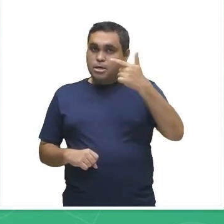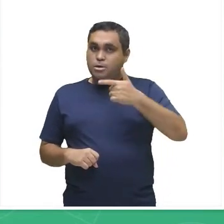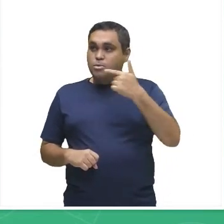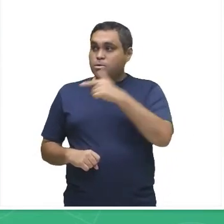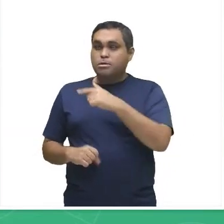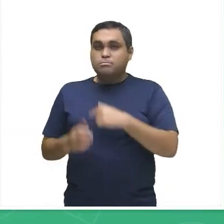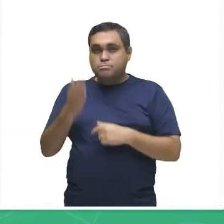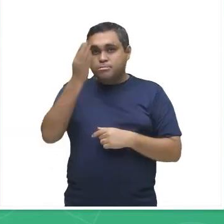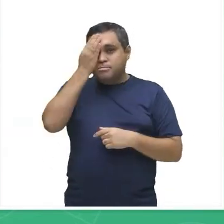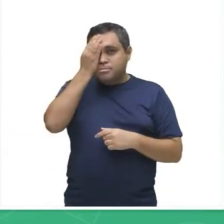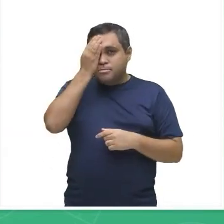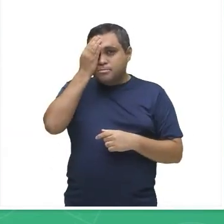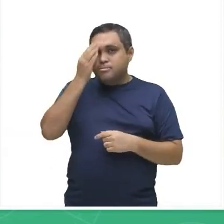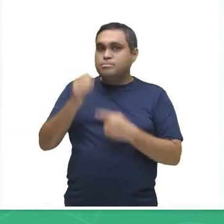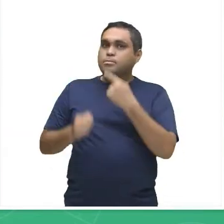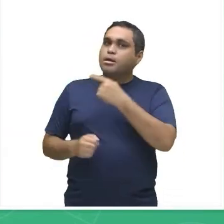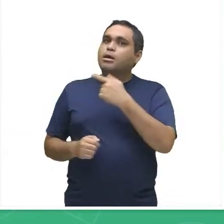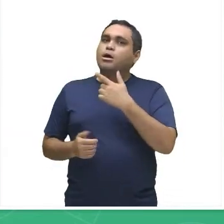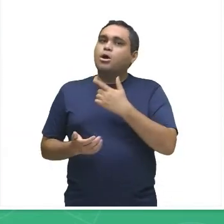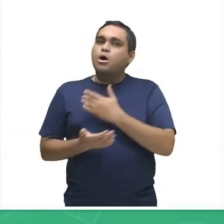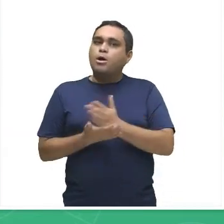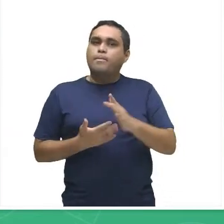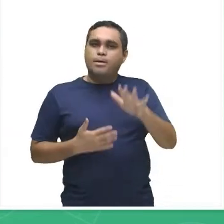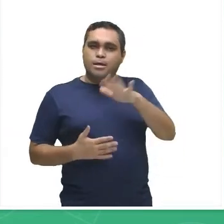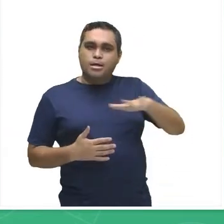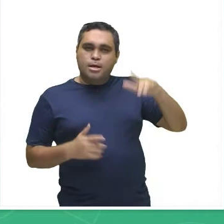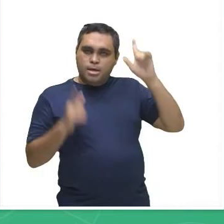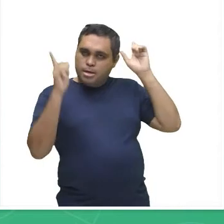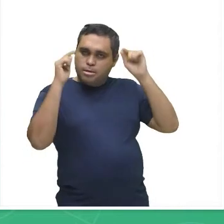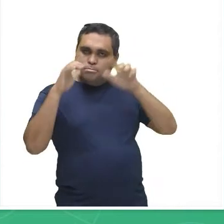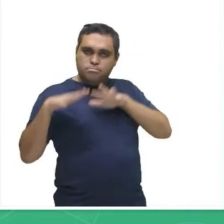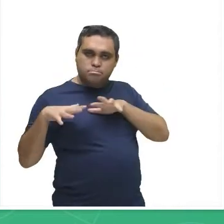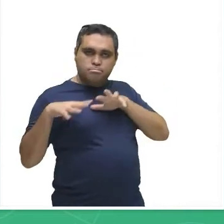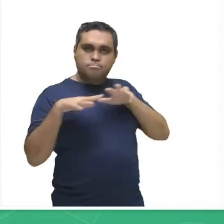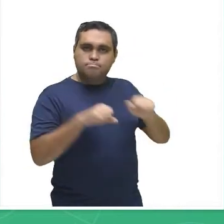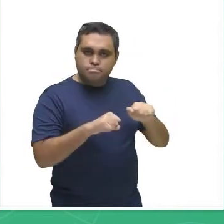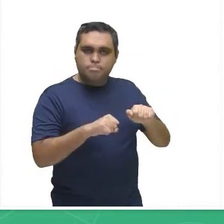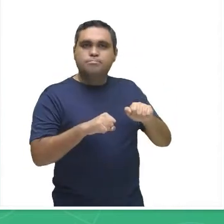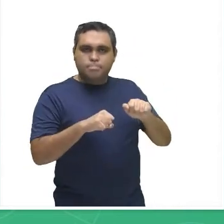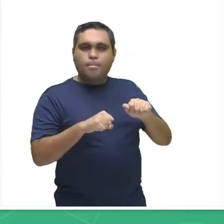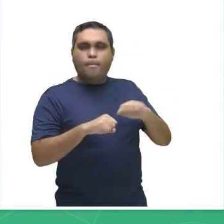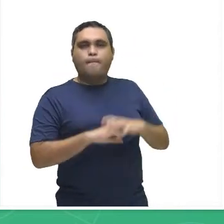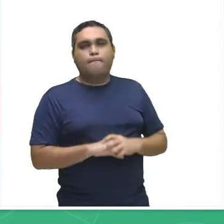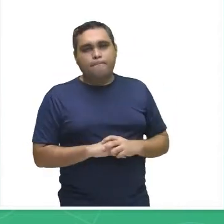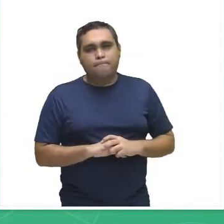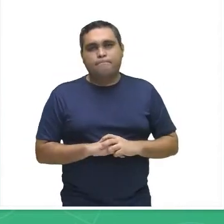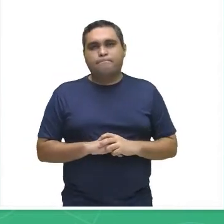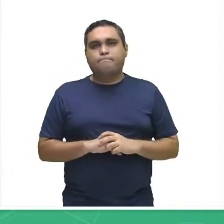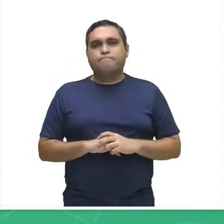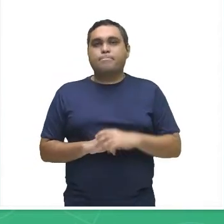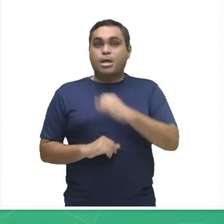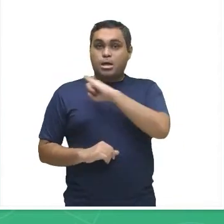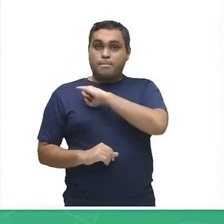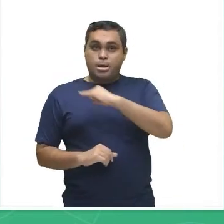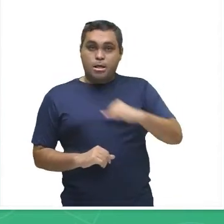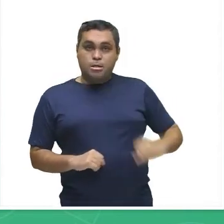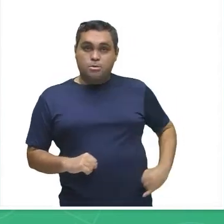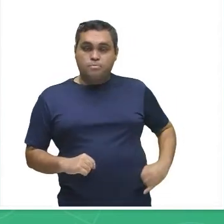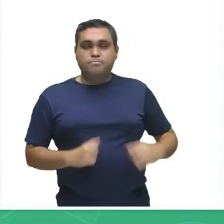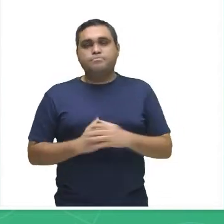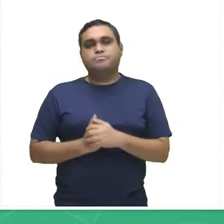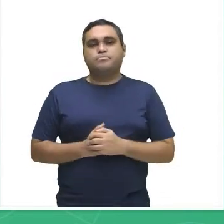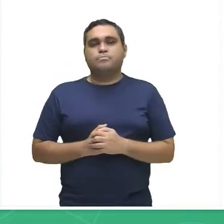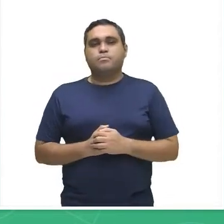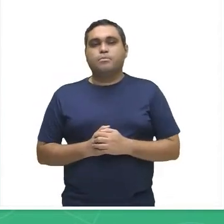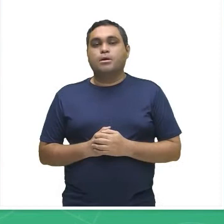de dominação da Grécia e estabelece ali uma outra forma de governo através de um império, né? E a gente vai ver